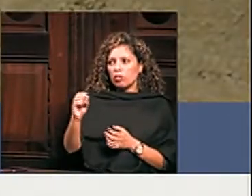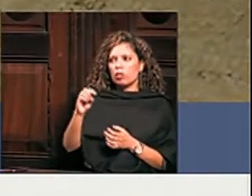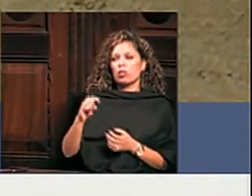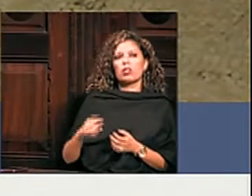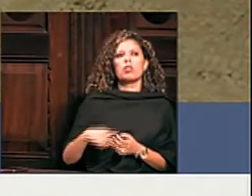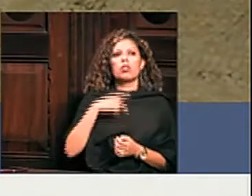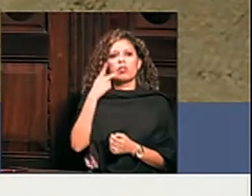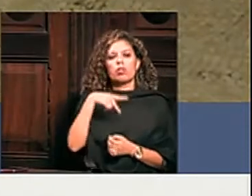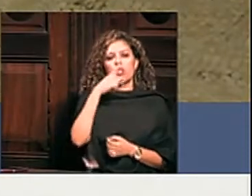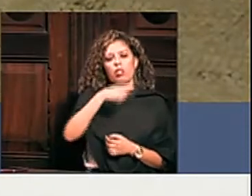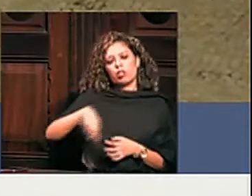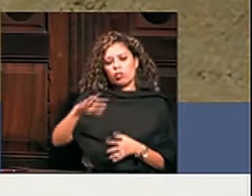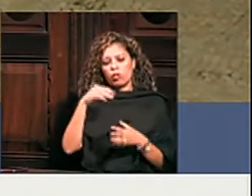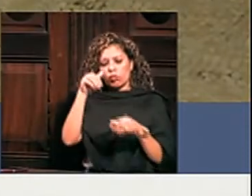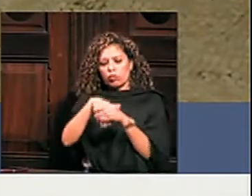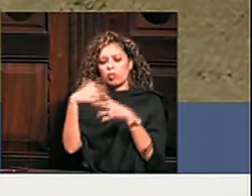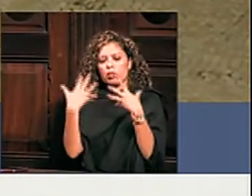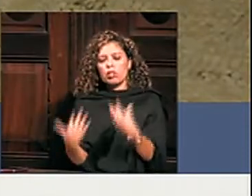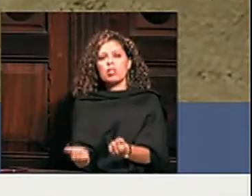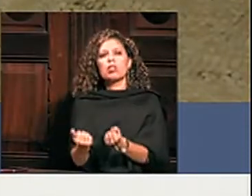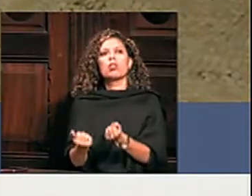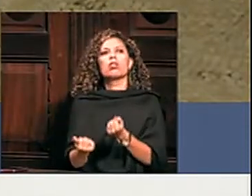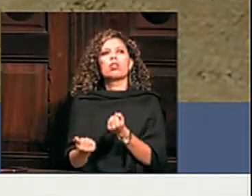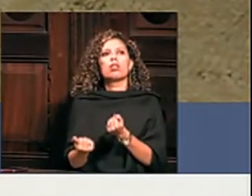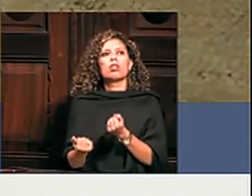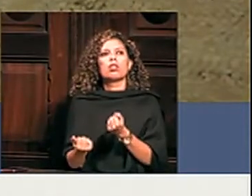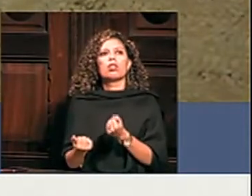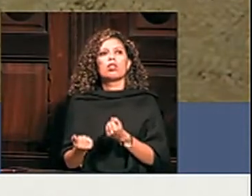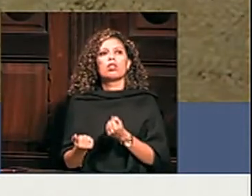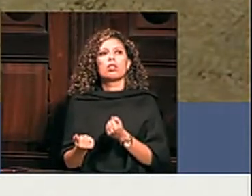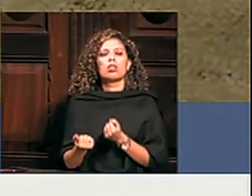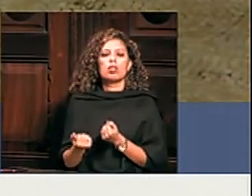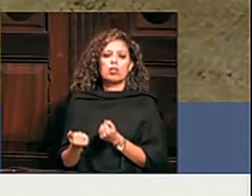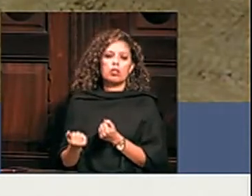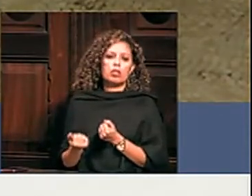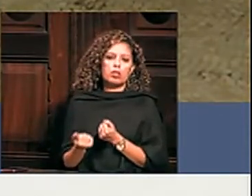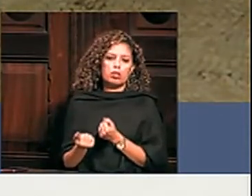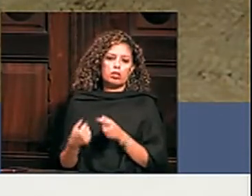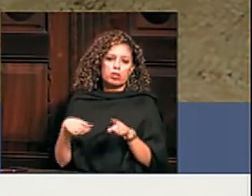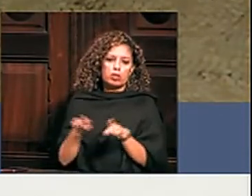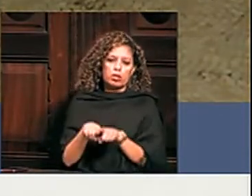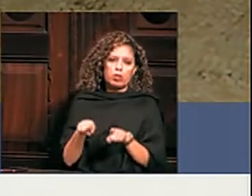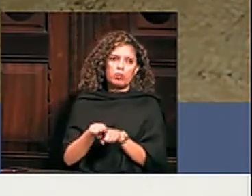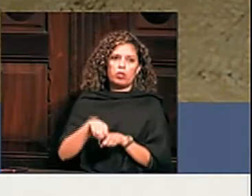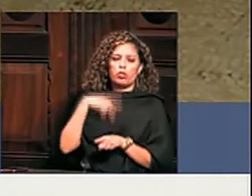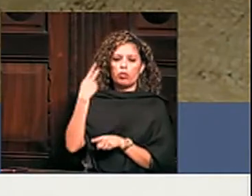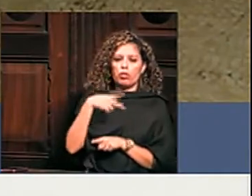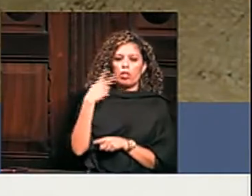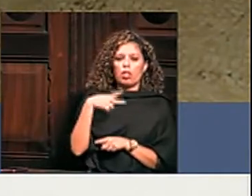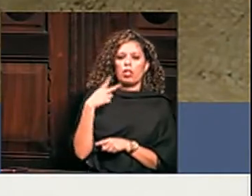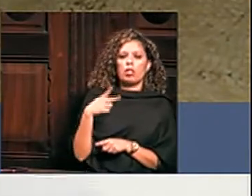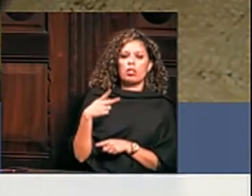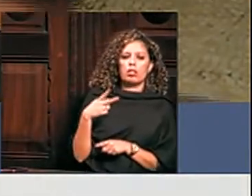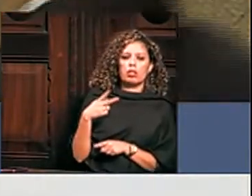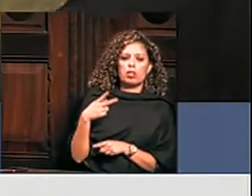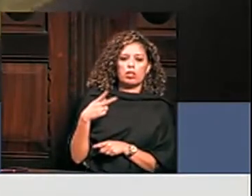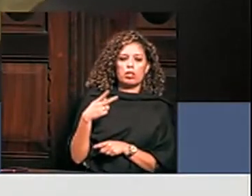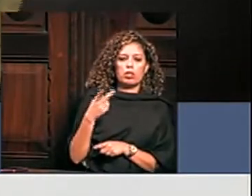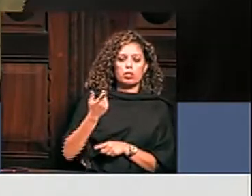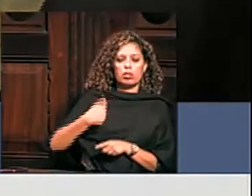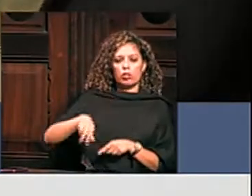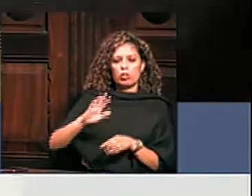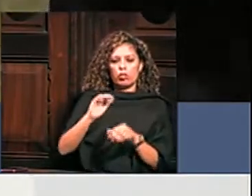nosso voto sim é o projeto da universidade. Declarar, senhor presidente, o nosso